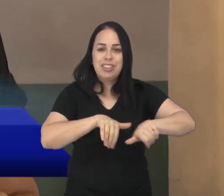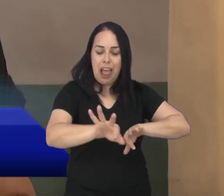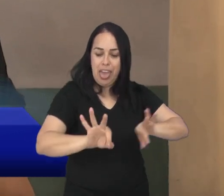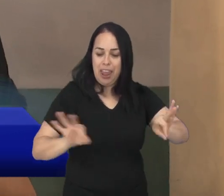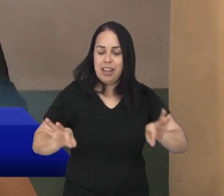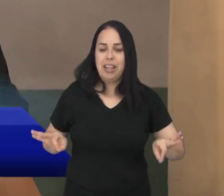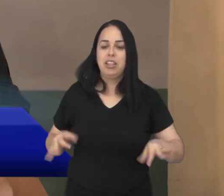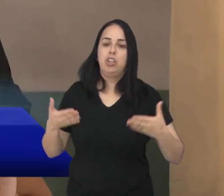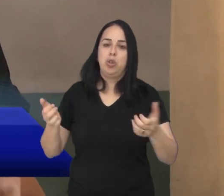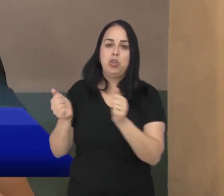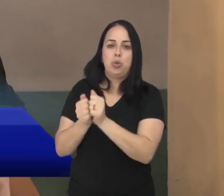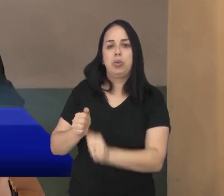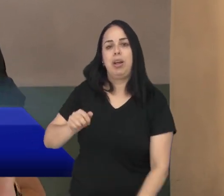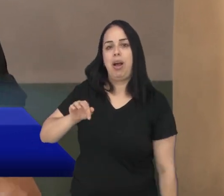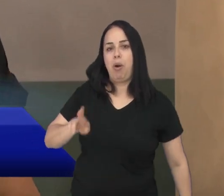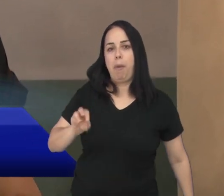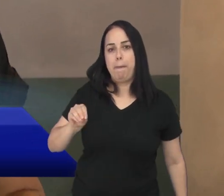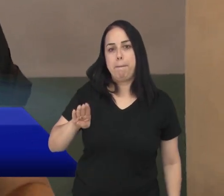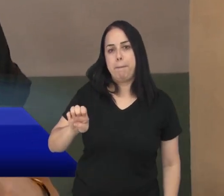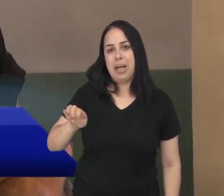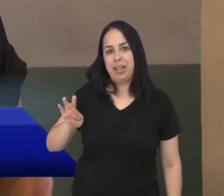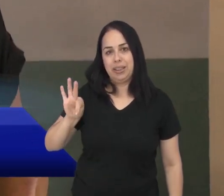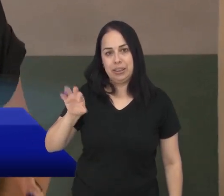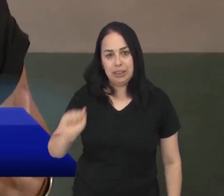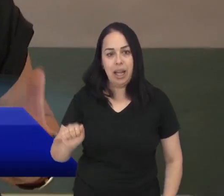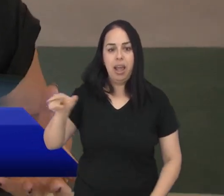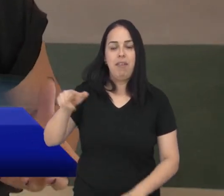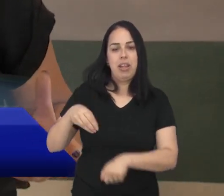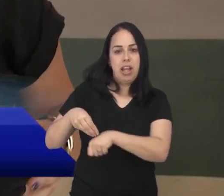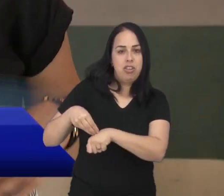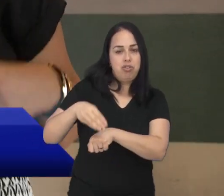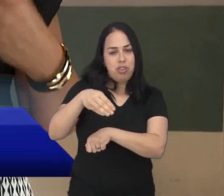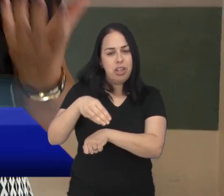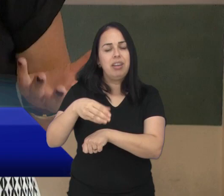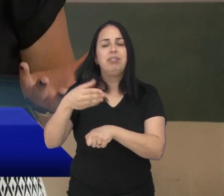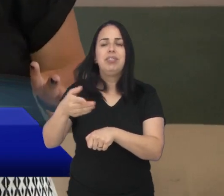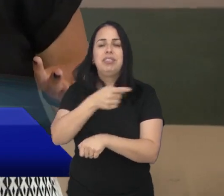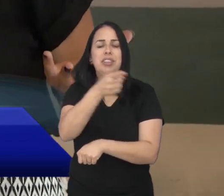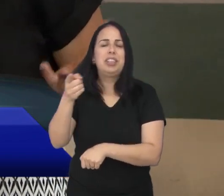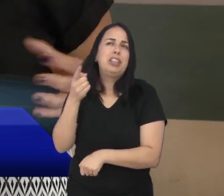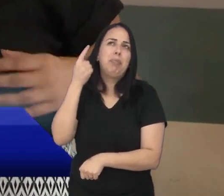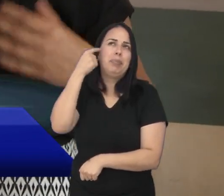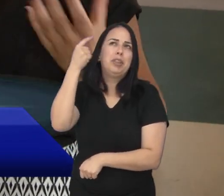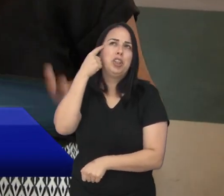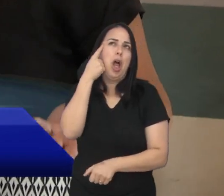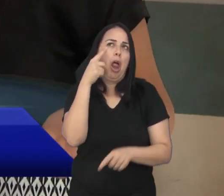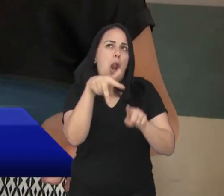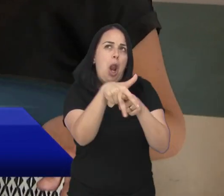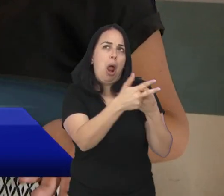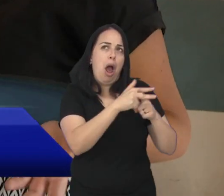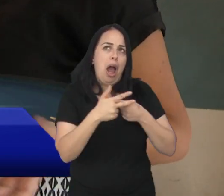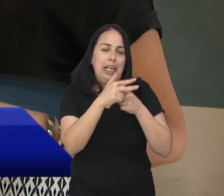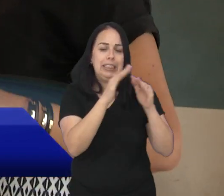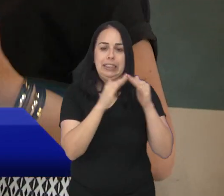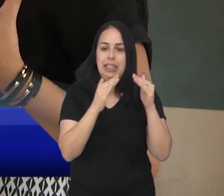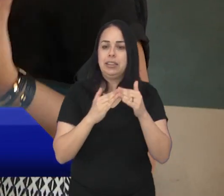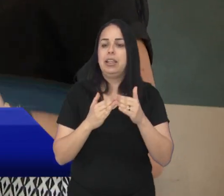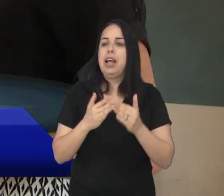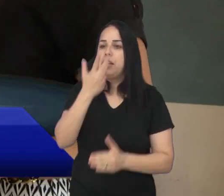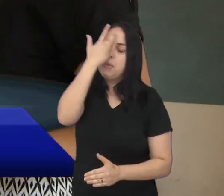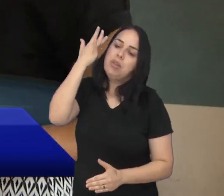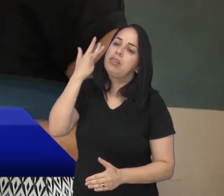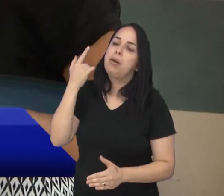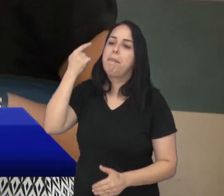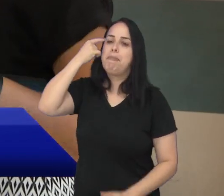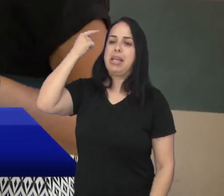a Roberta Félix, que é arquiteta e vai dar algumas dicas para quem tá aí em casa pensando em fazer alguma reforma em casa. Roberta,